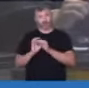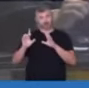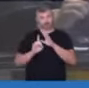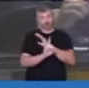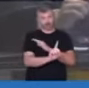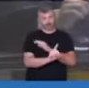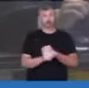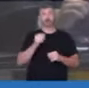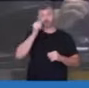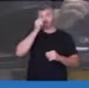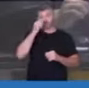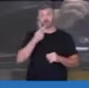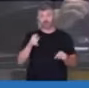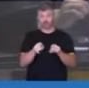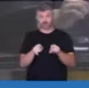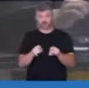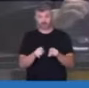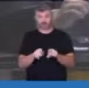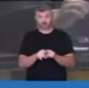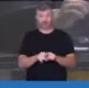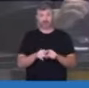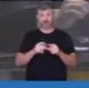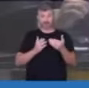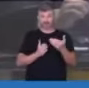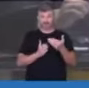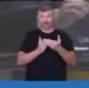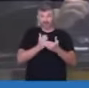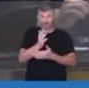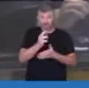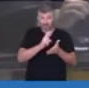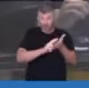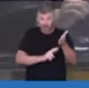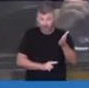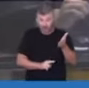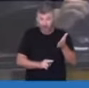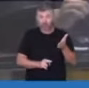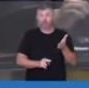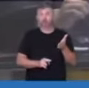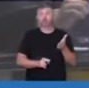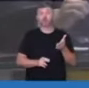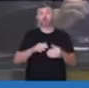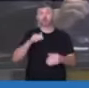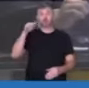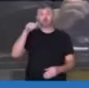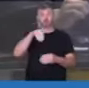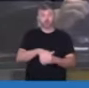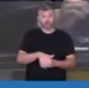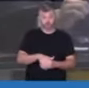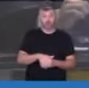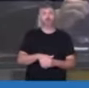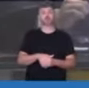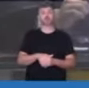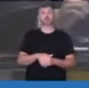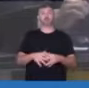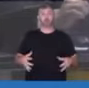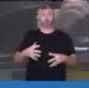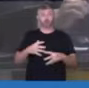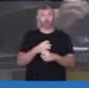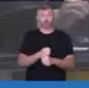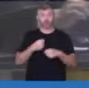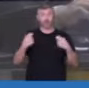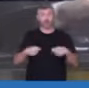Vale ressaltar que para a aprovação do parecer, em votação ostensiva,